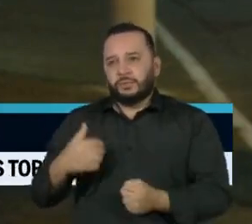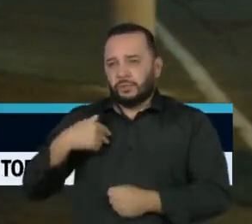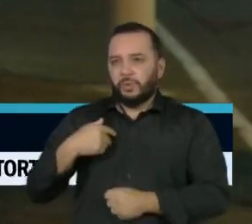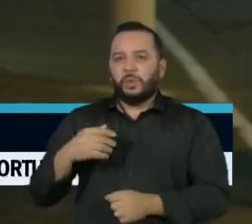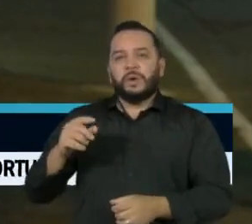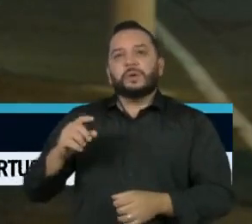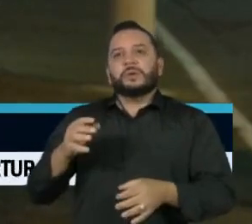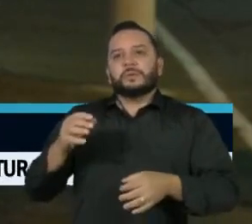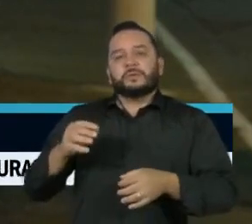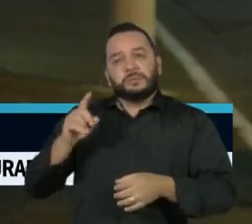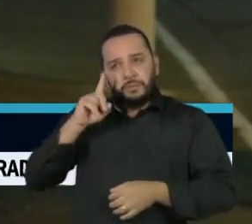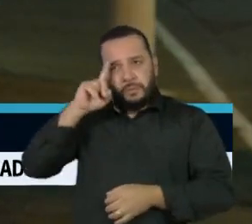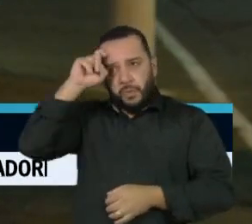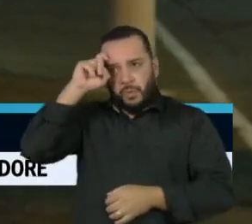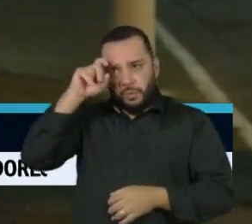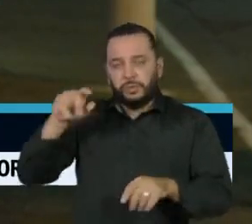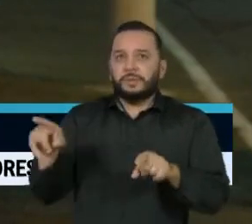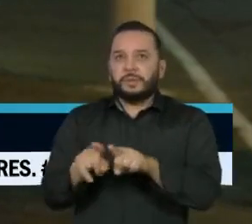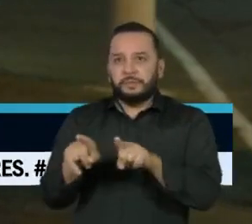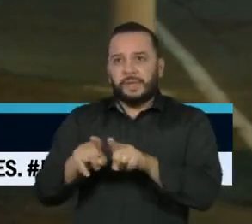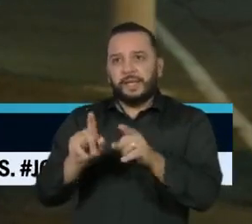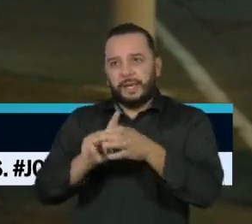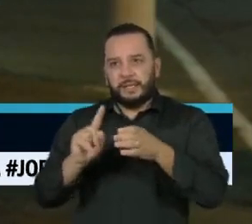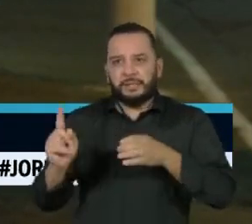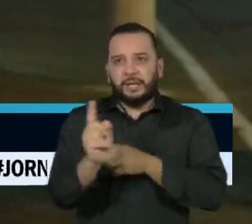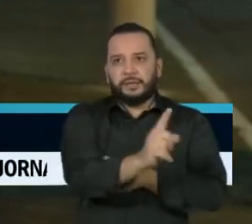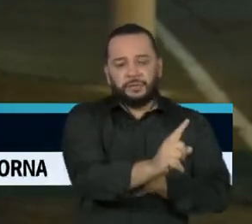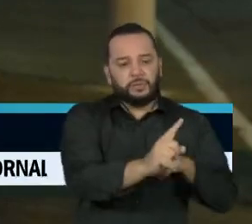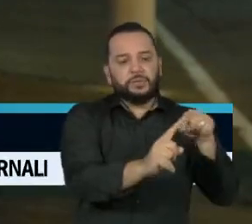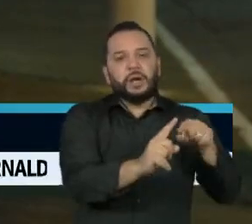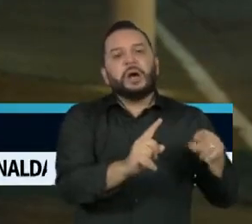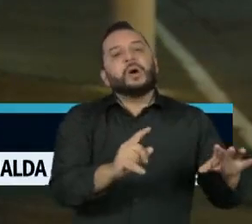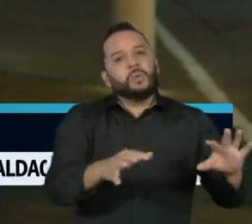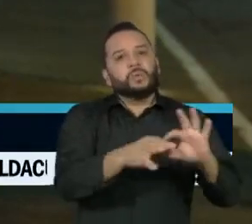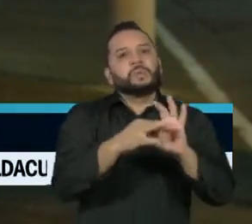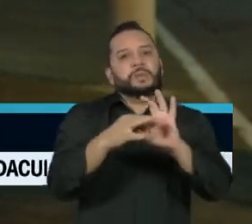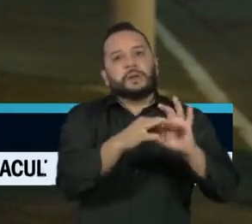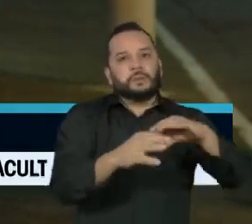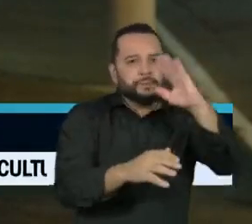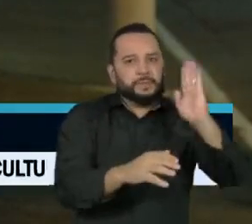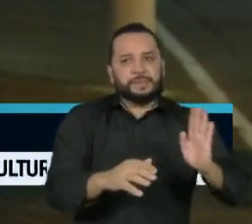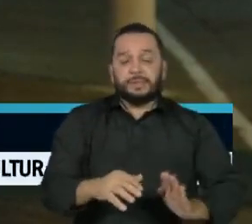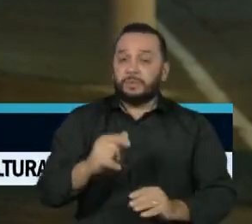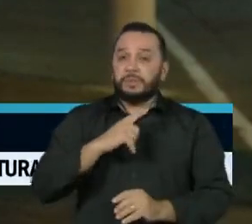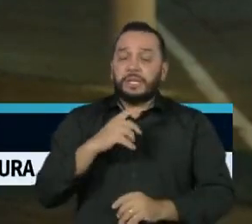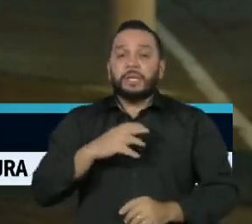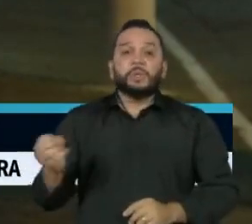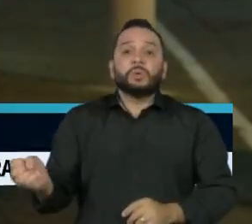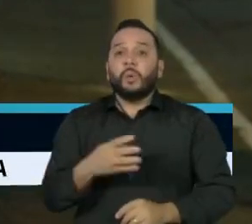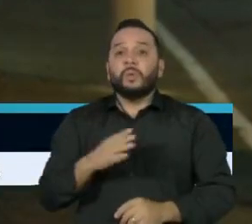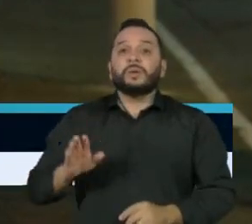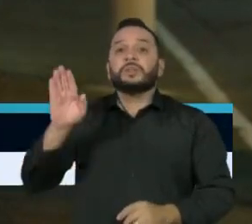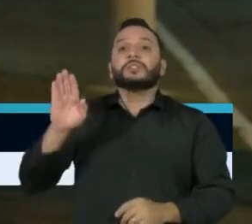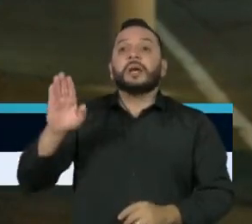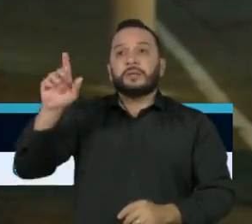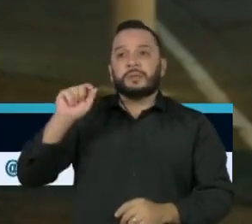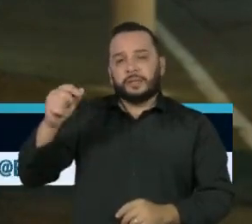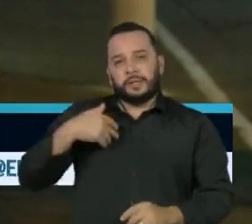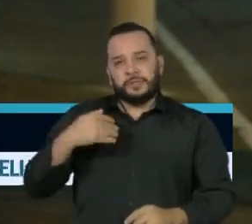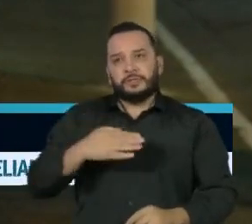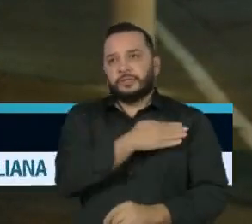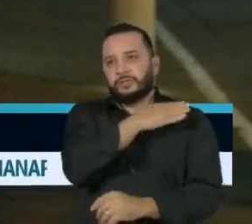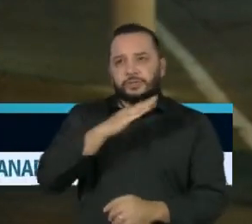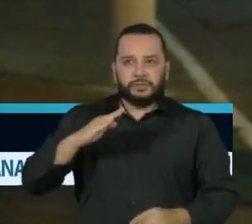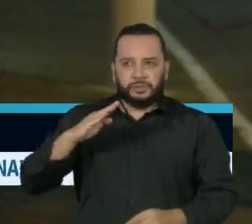Sérgio moro até à recente e saída dele para União Brasil sinalizou com o novo nome para a disputa presidencial o